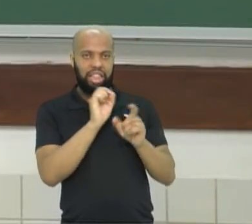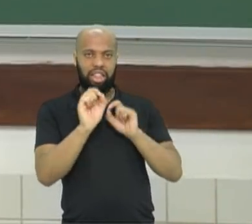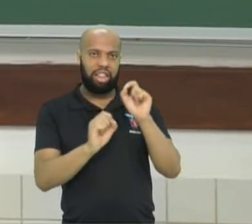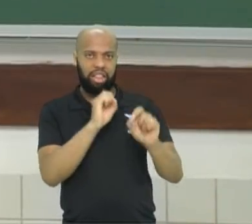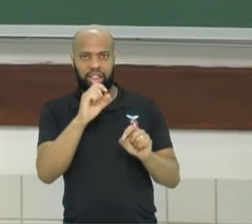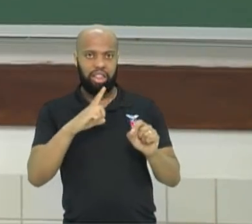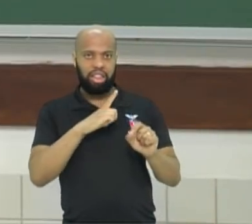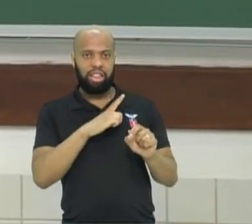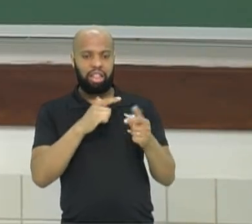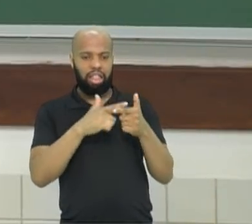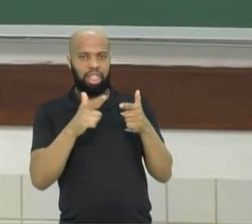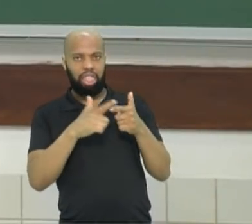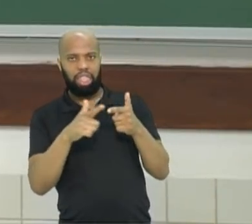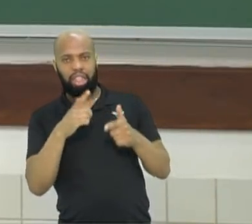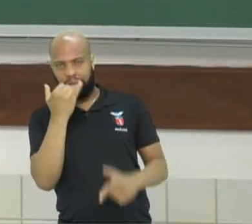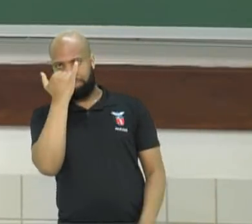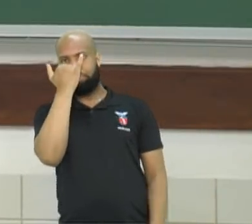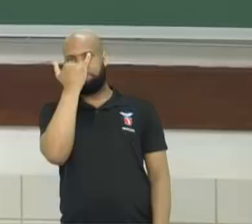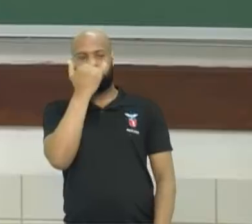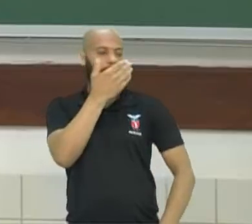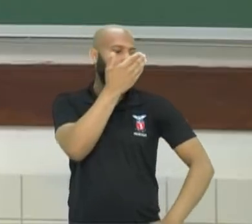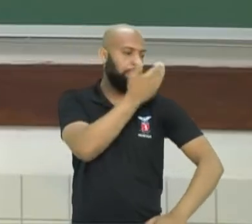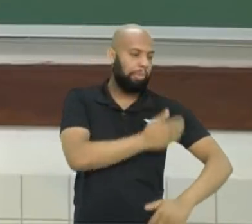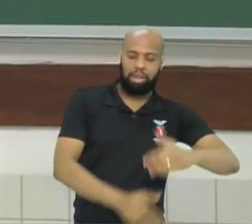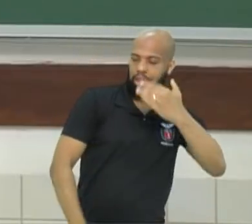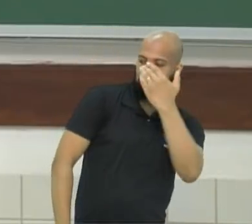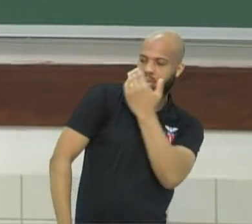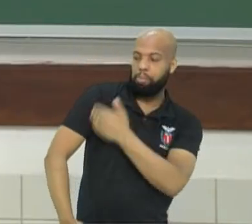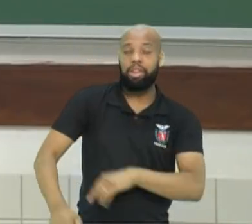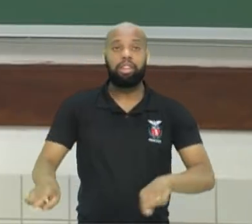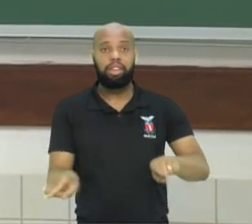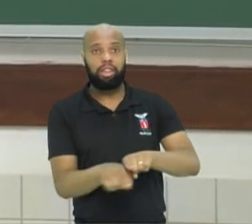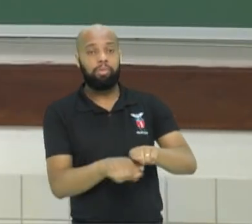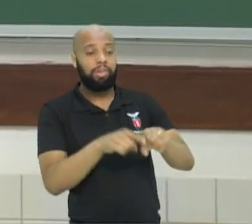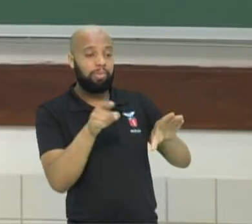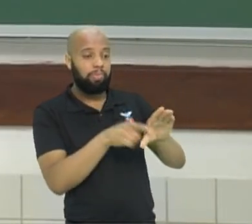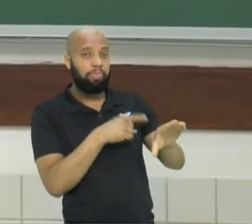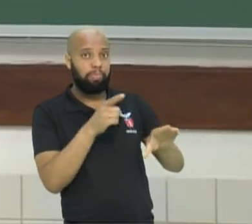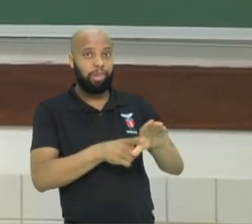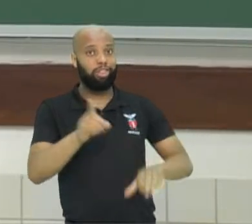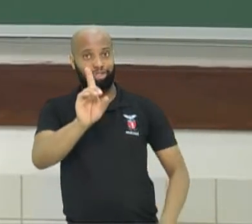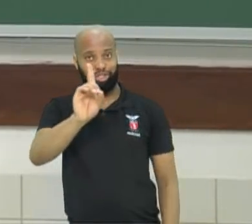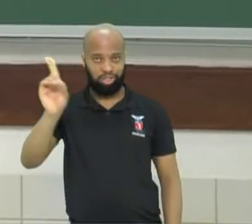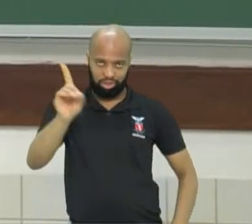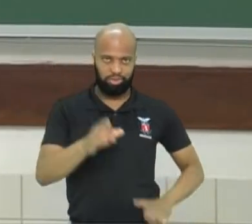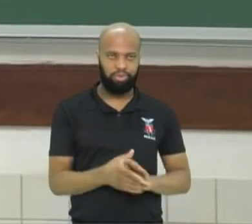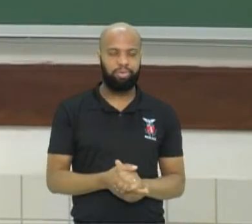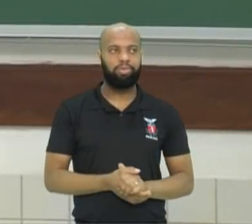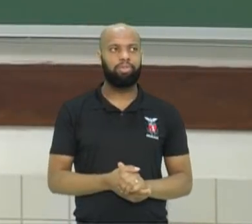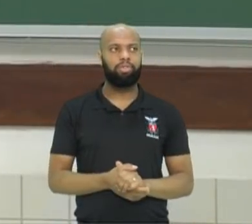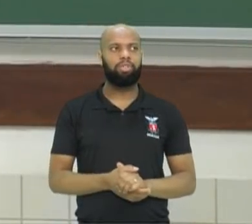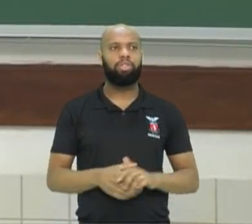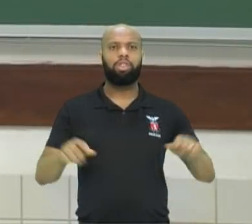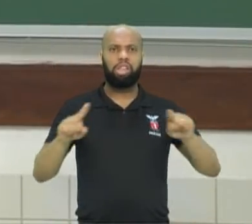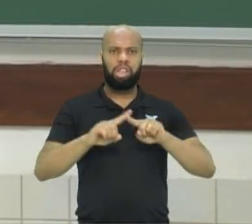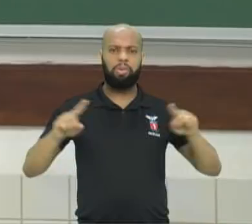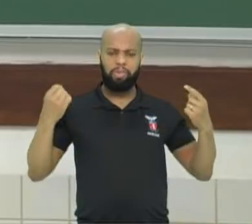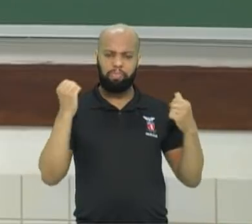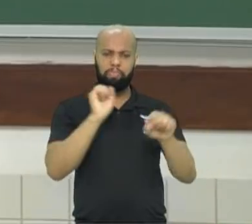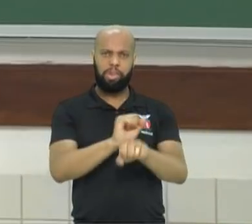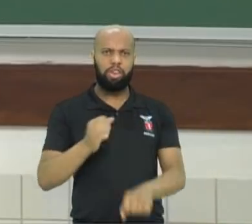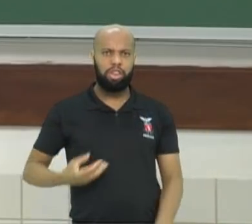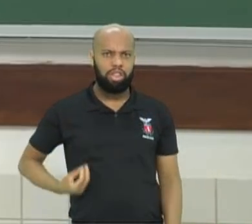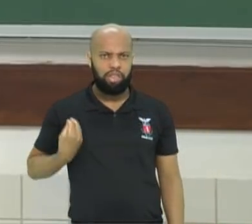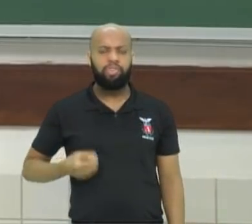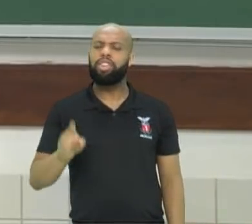os braços e o pé direito, ok? E daí? Mas ela não desistiu, ela não